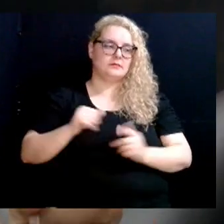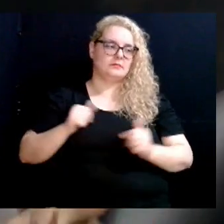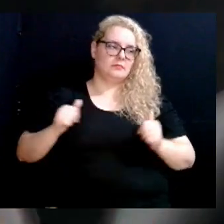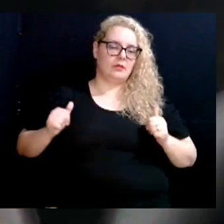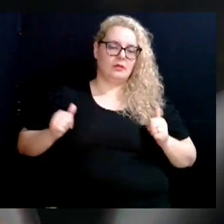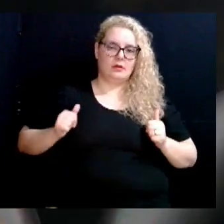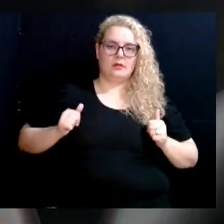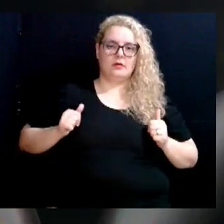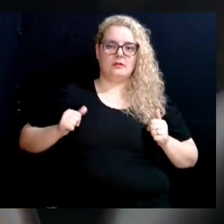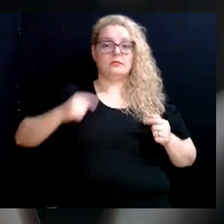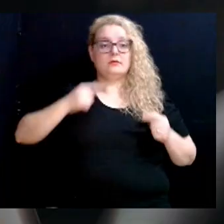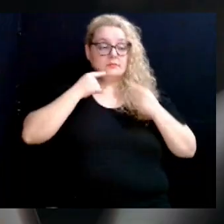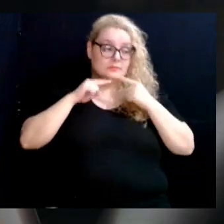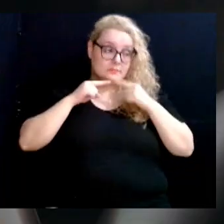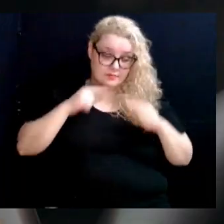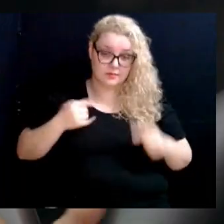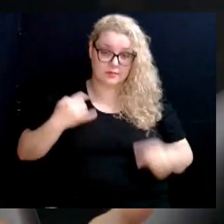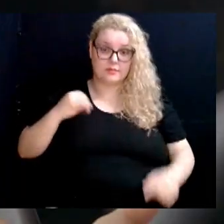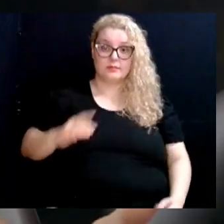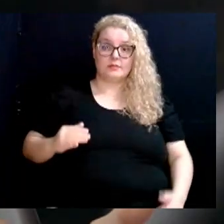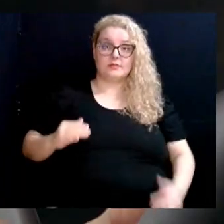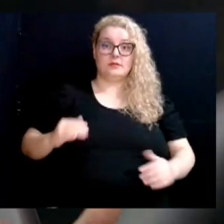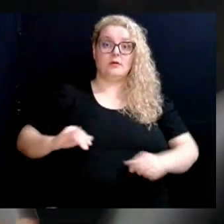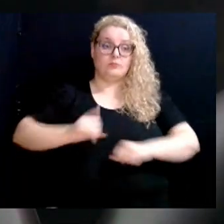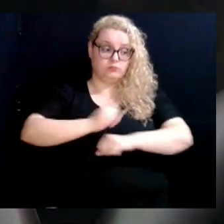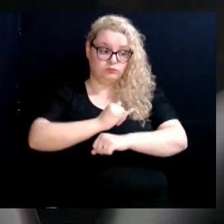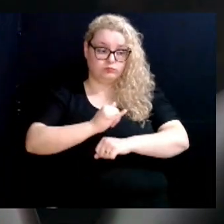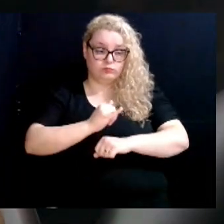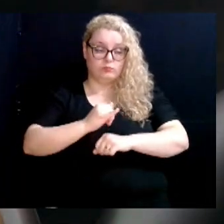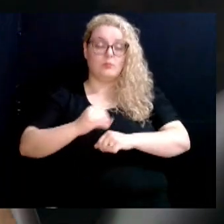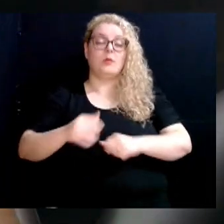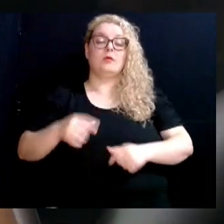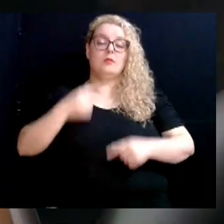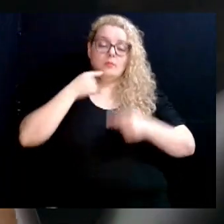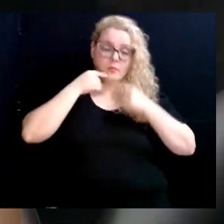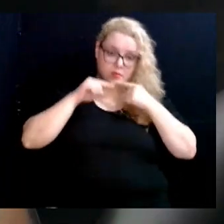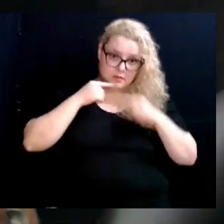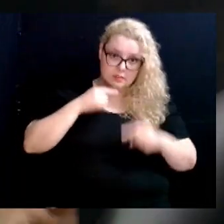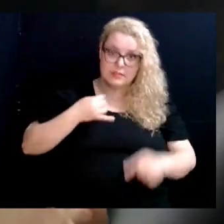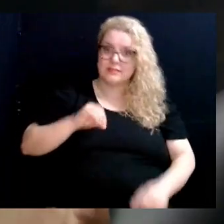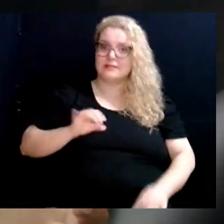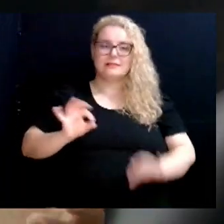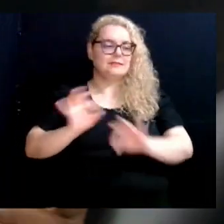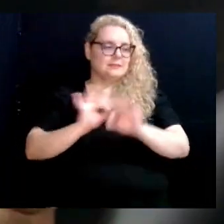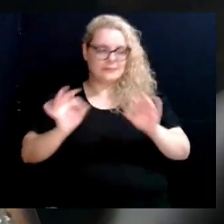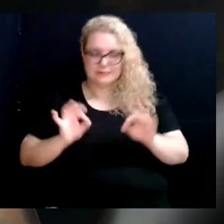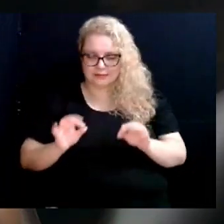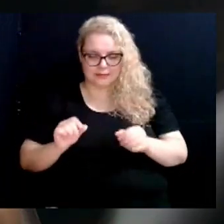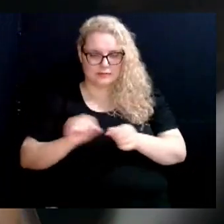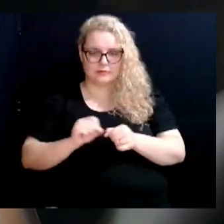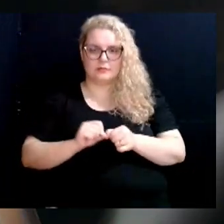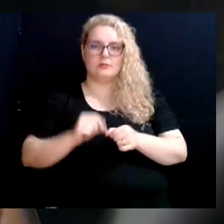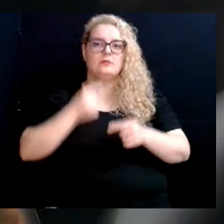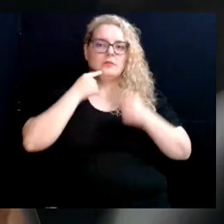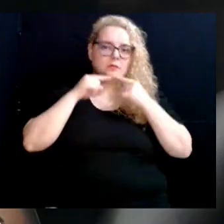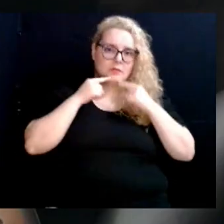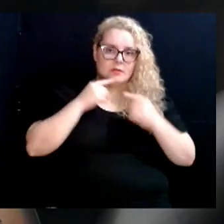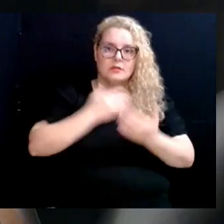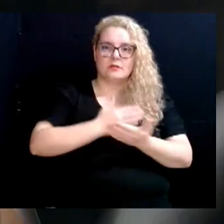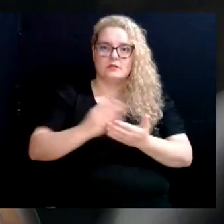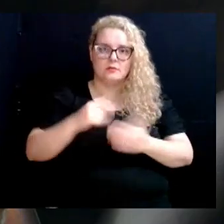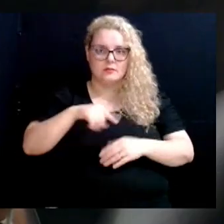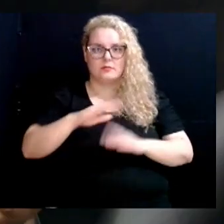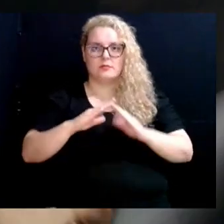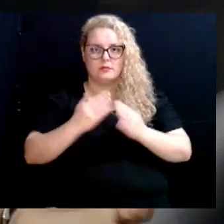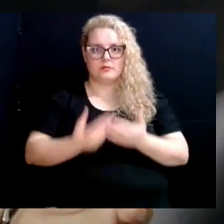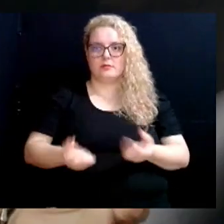te criticar. Se você estiver acima do peso, vão te criticar. Se você não fizer realmente nada, vão te criticar. Se você começar a ir para academia 1, 2,